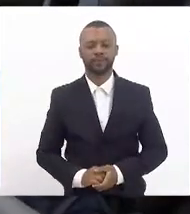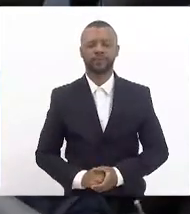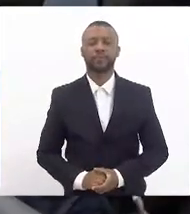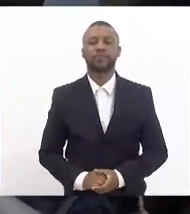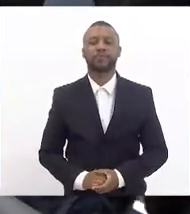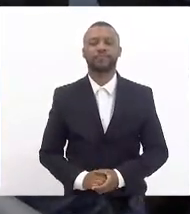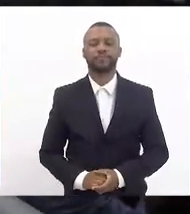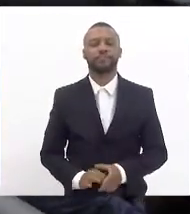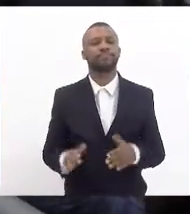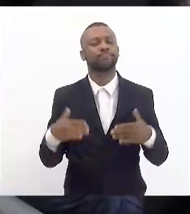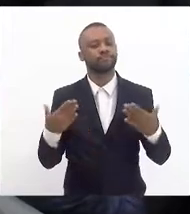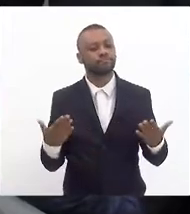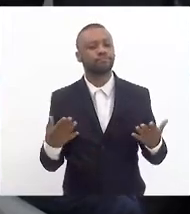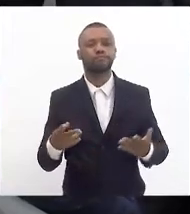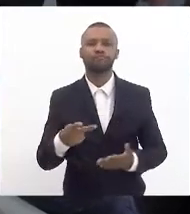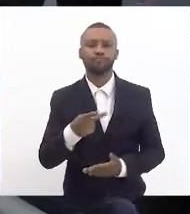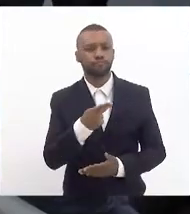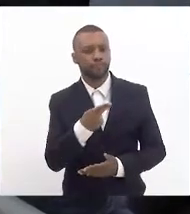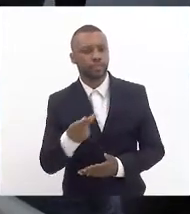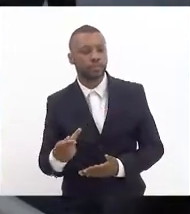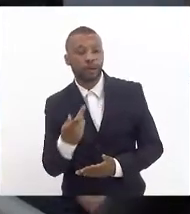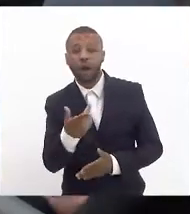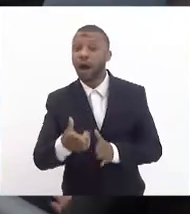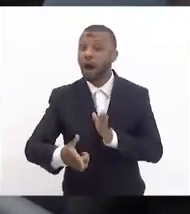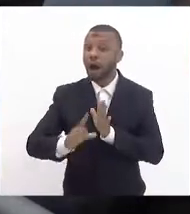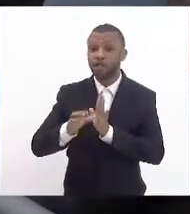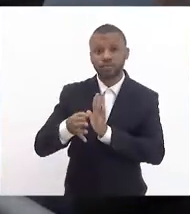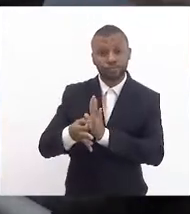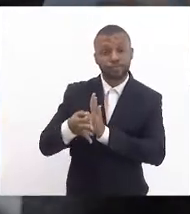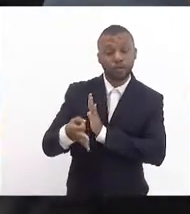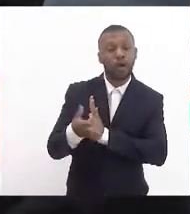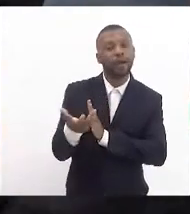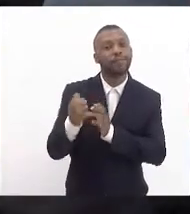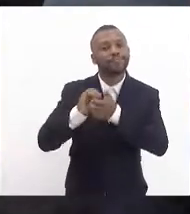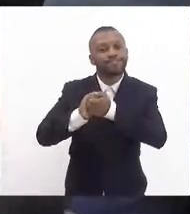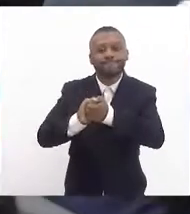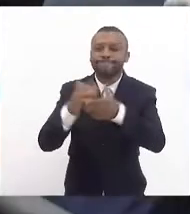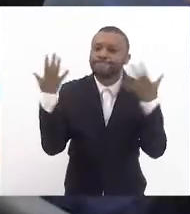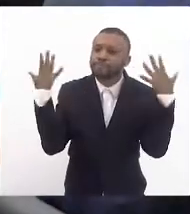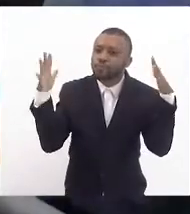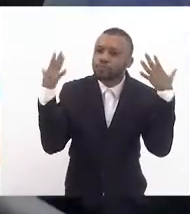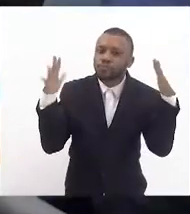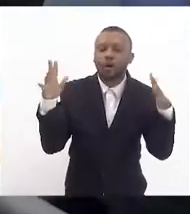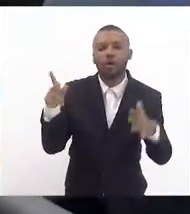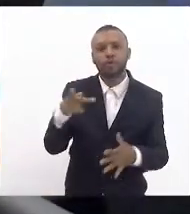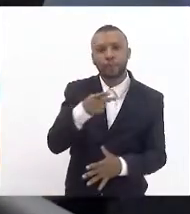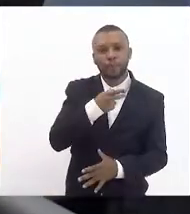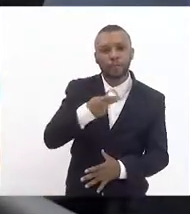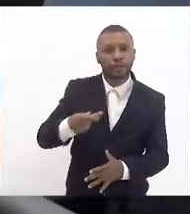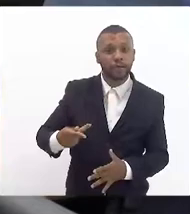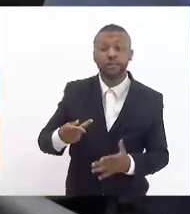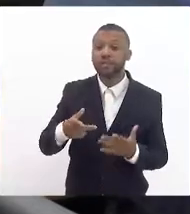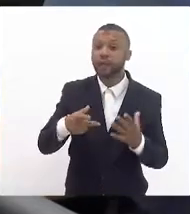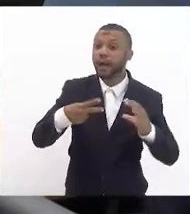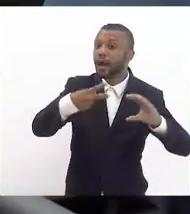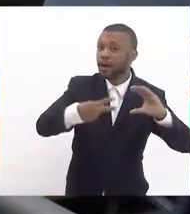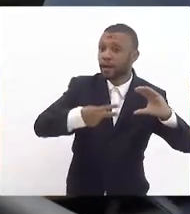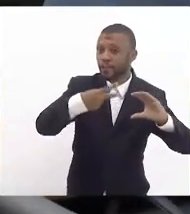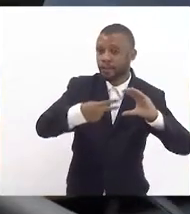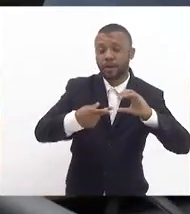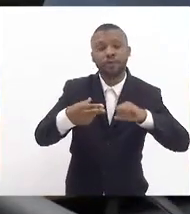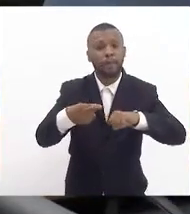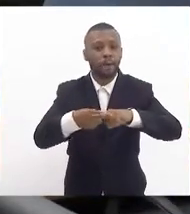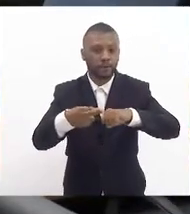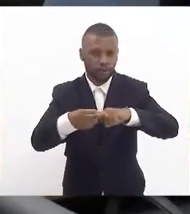Senhor presidente, antes de emitir o parecer, quero saudar aqui a presença do presidente da Câmara de Belford Roxo, vereador